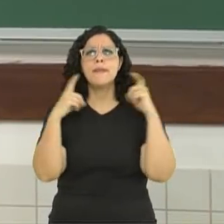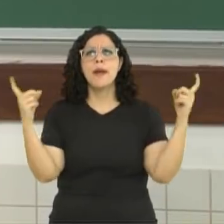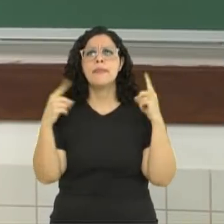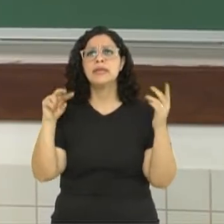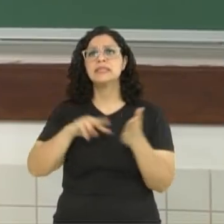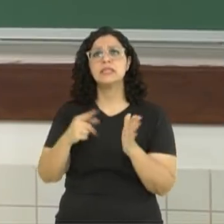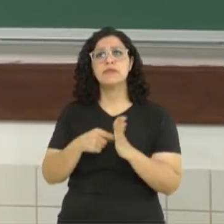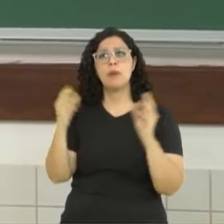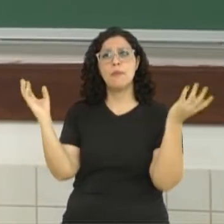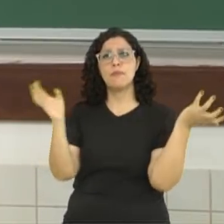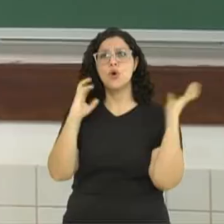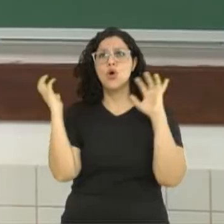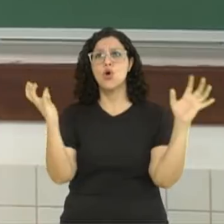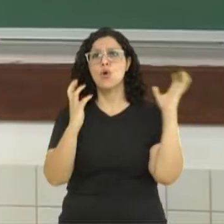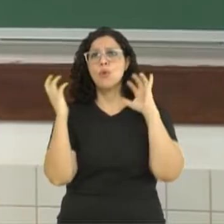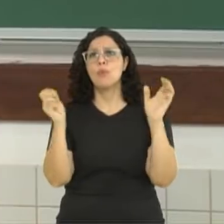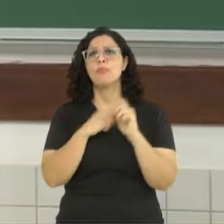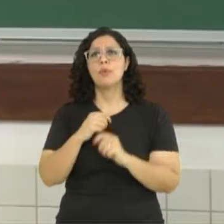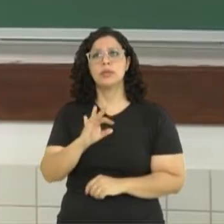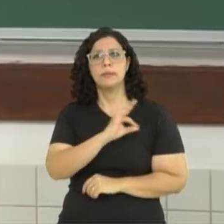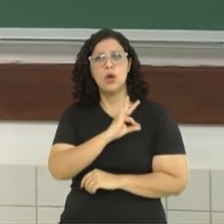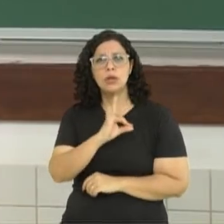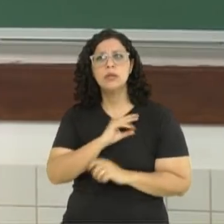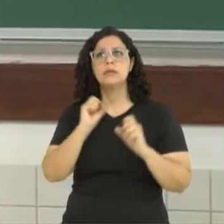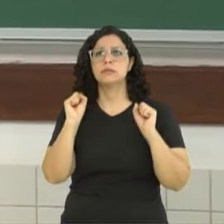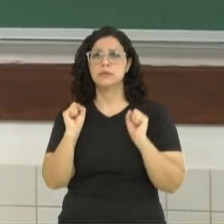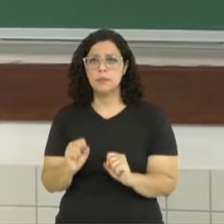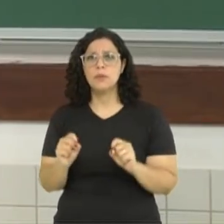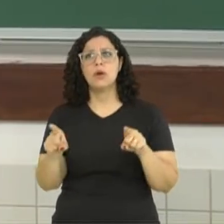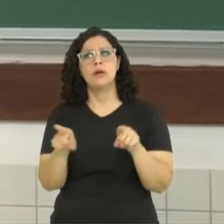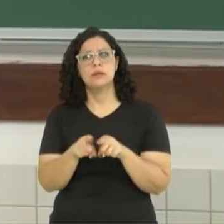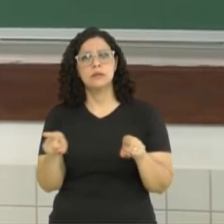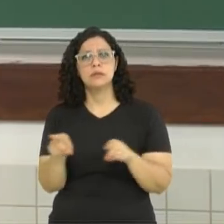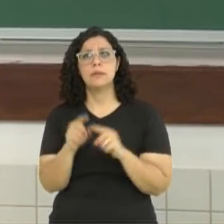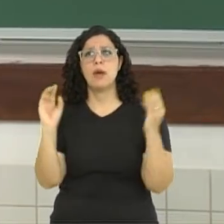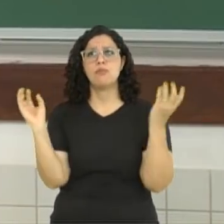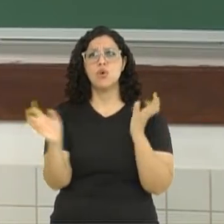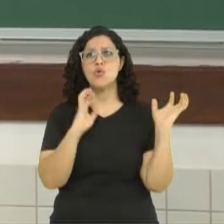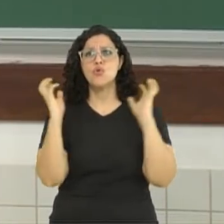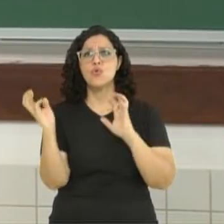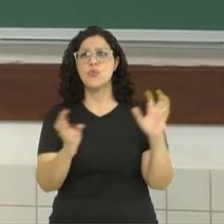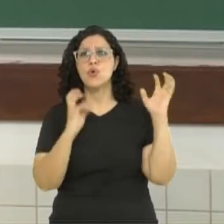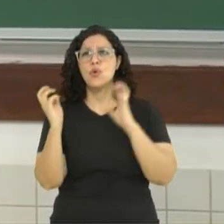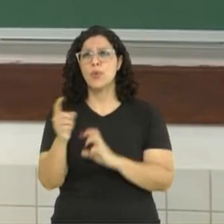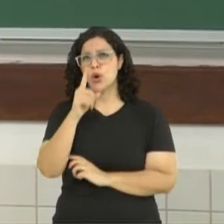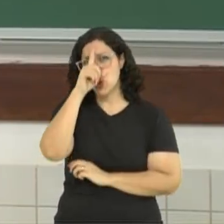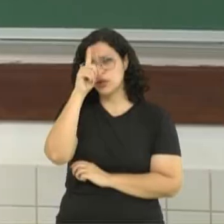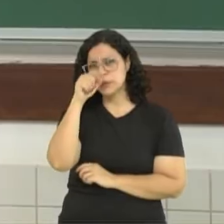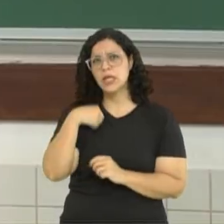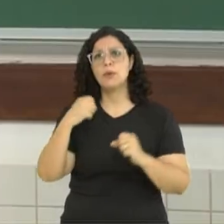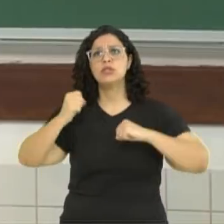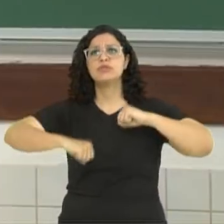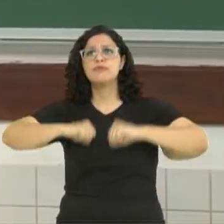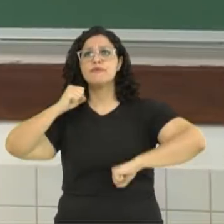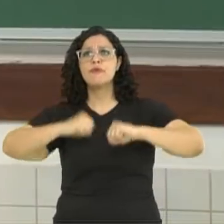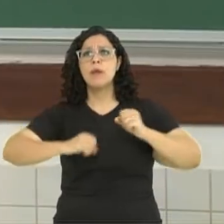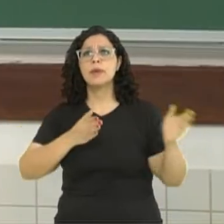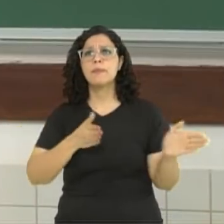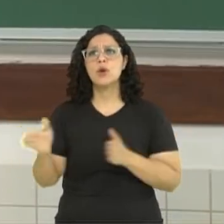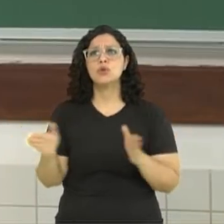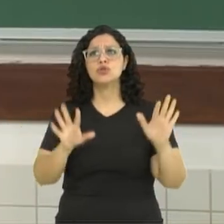dizendo que pode ser uma polícia, pode ser uma ambulância, pode ser uma fábrica que está terminando o turno